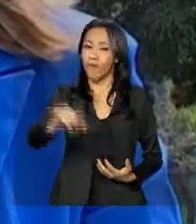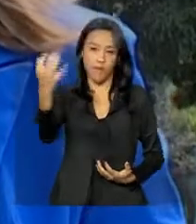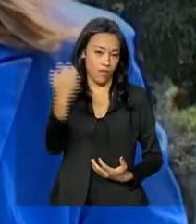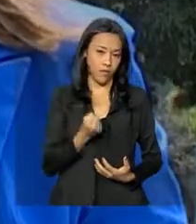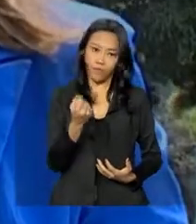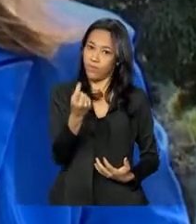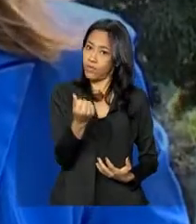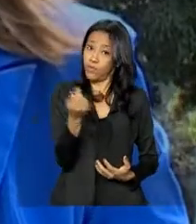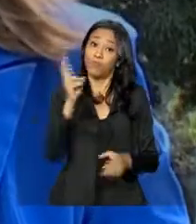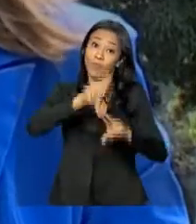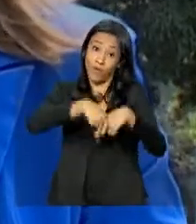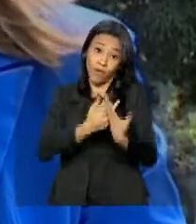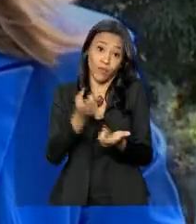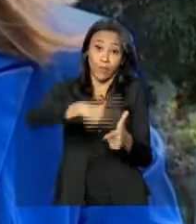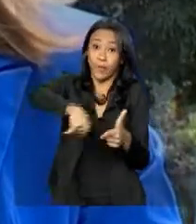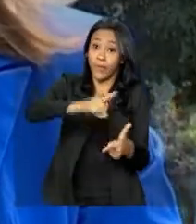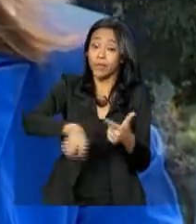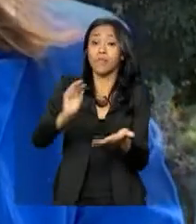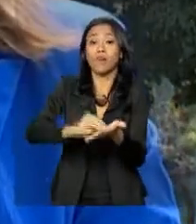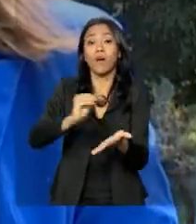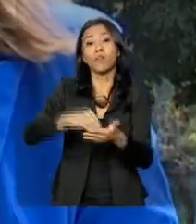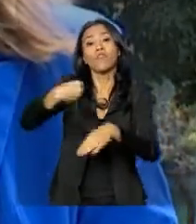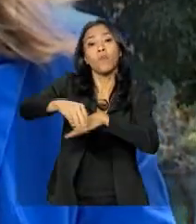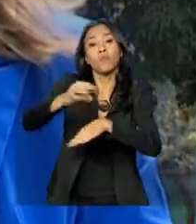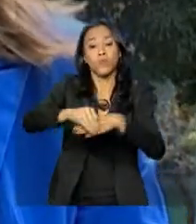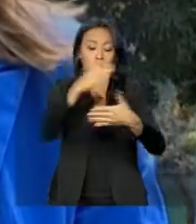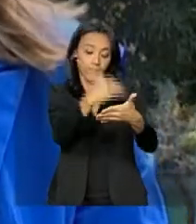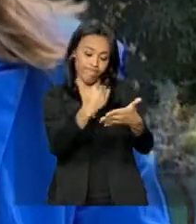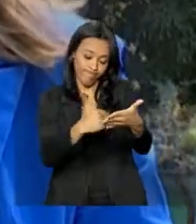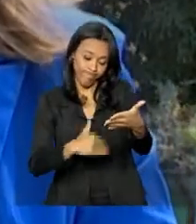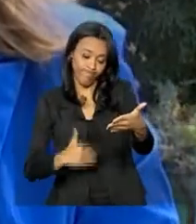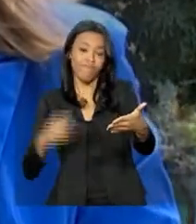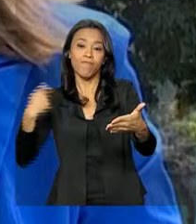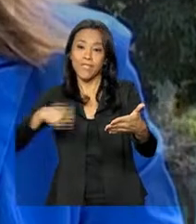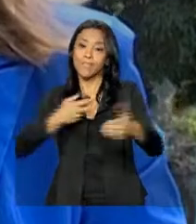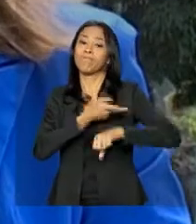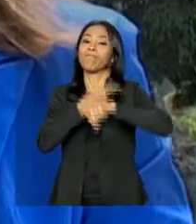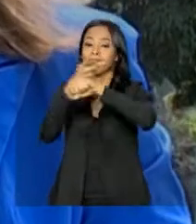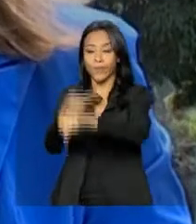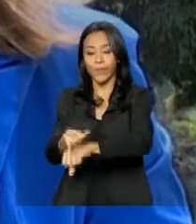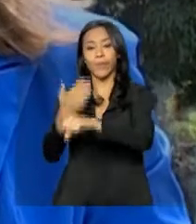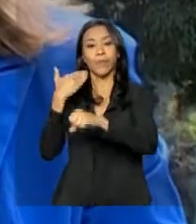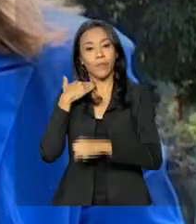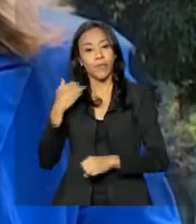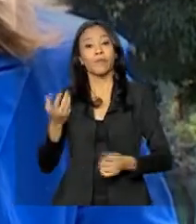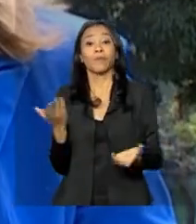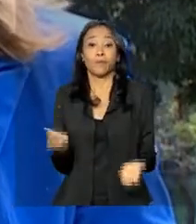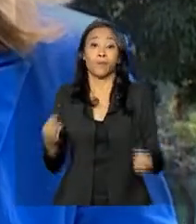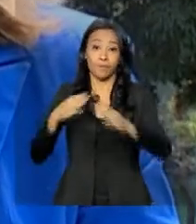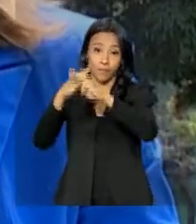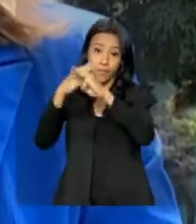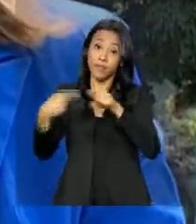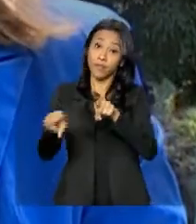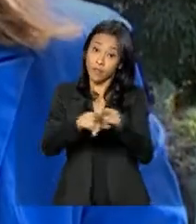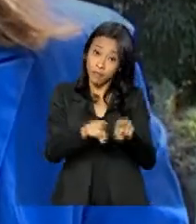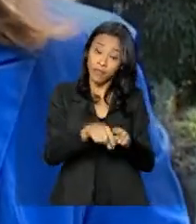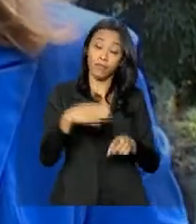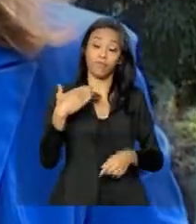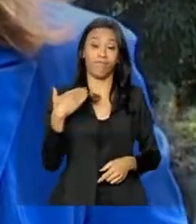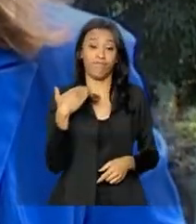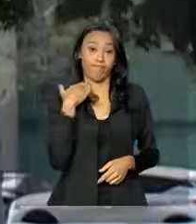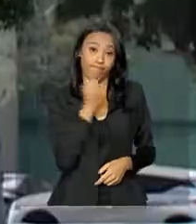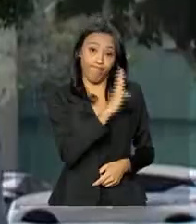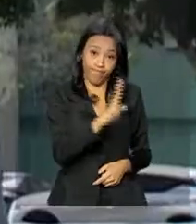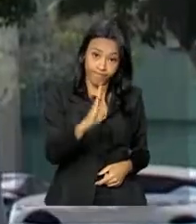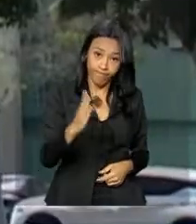depósitos devido a problemas cadastrais e precisam realmente ir às agências da Caixa Econômica Federal e do Banco do